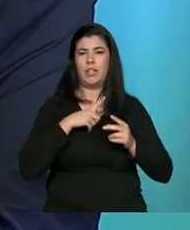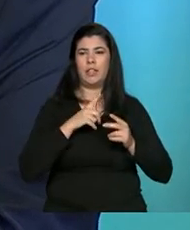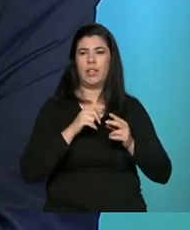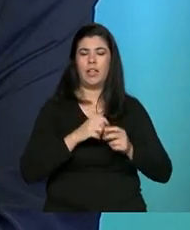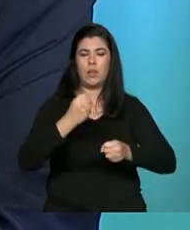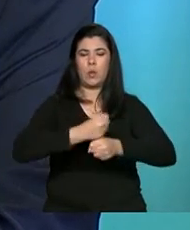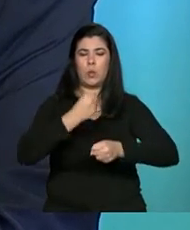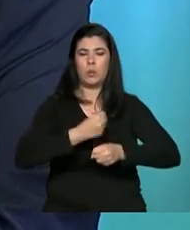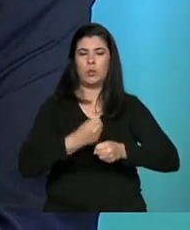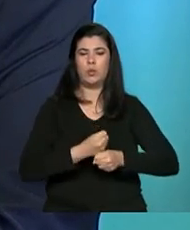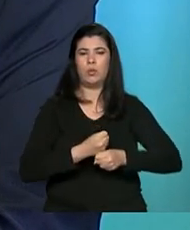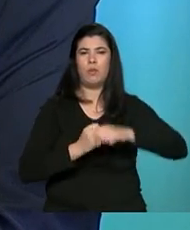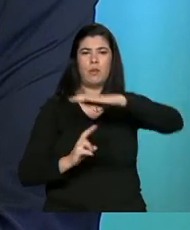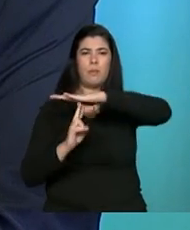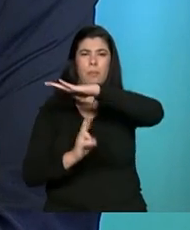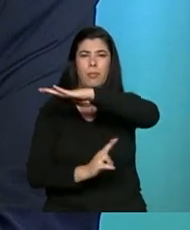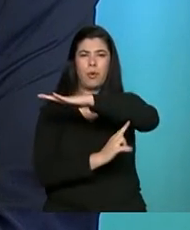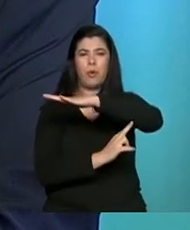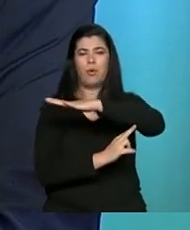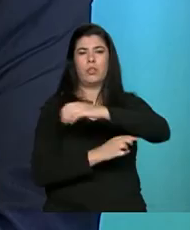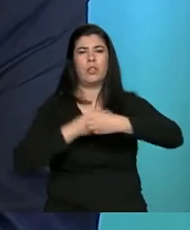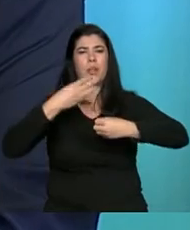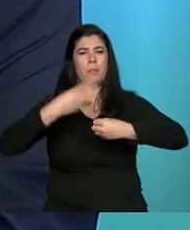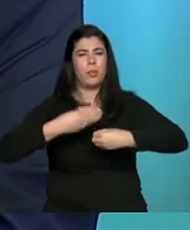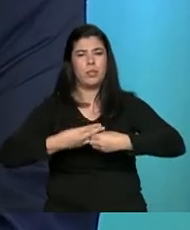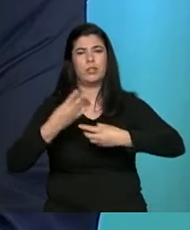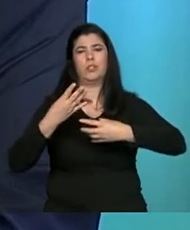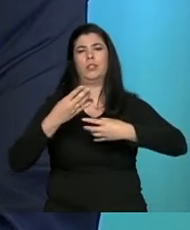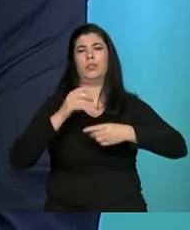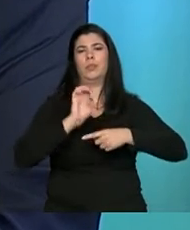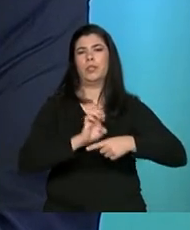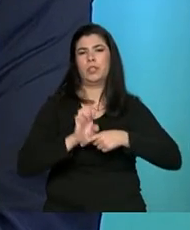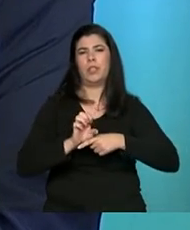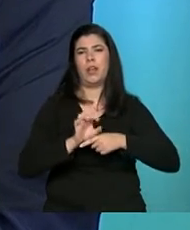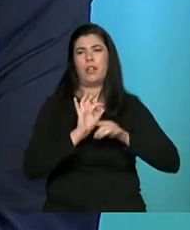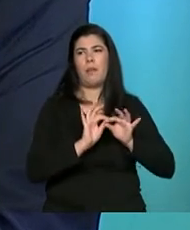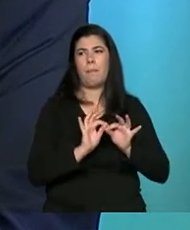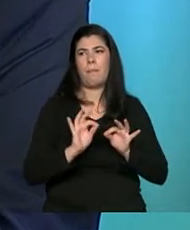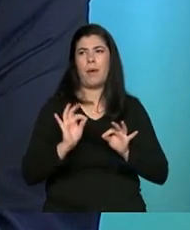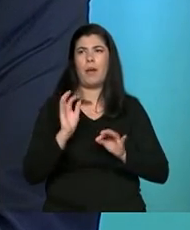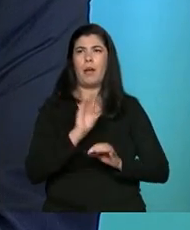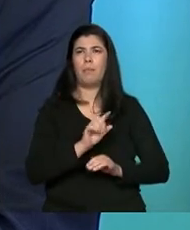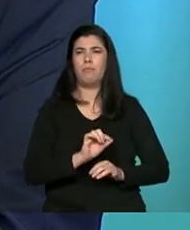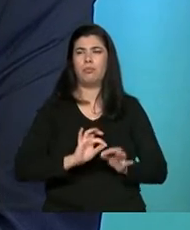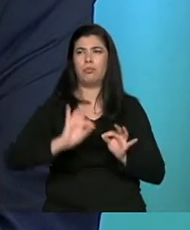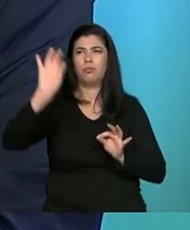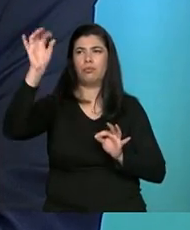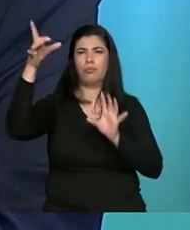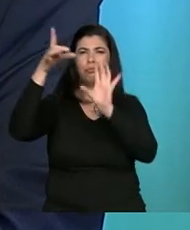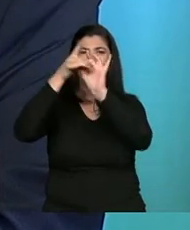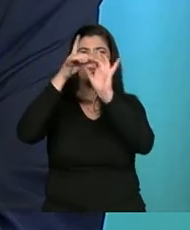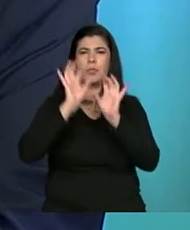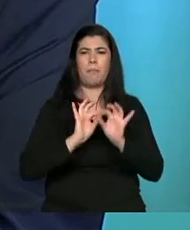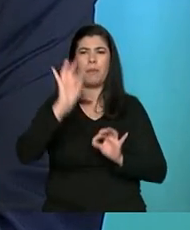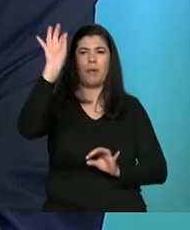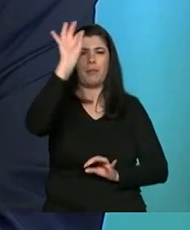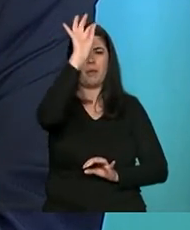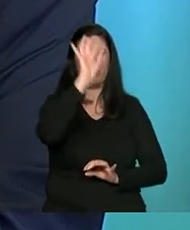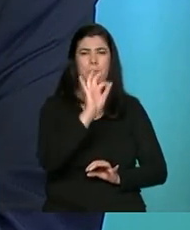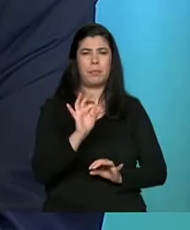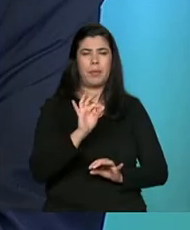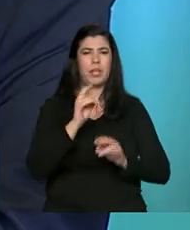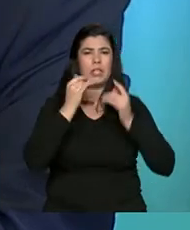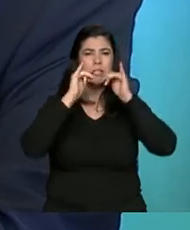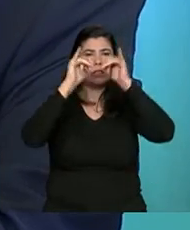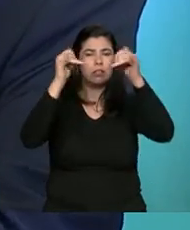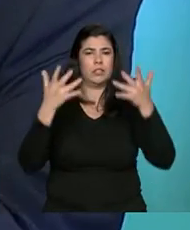por vários municípios por várias questões fundiárias e por várias questões de licenciamento